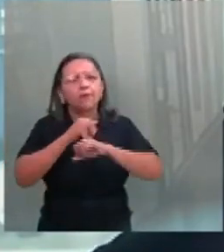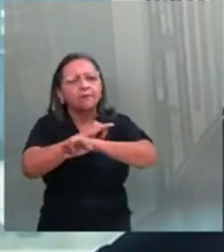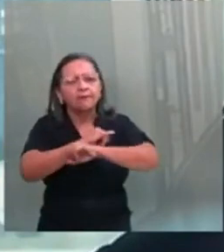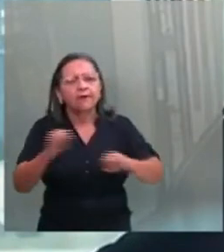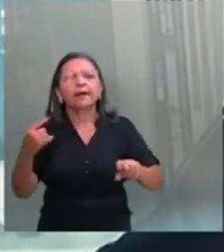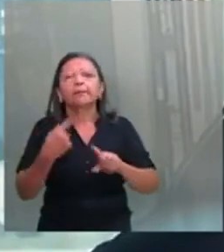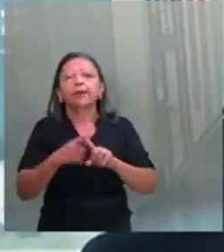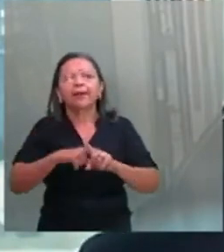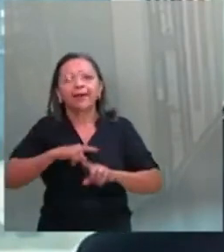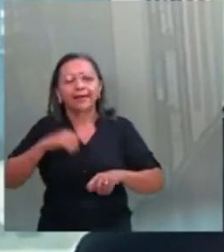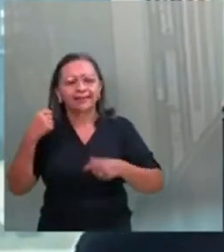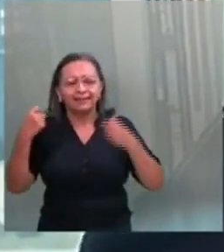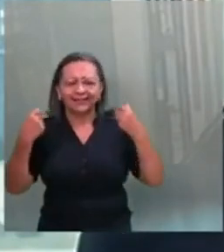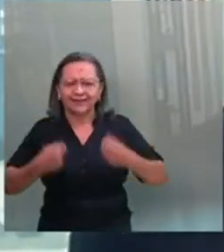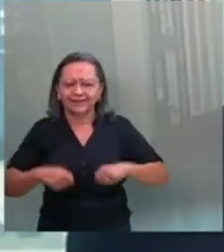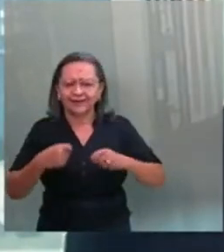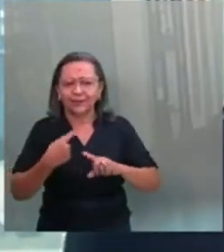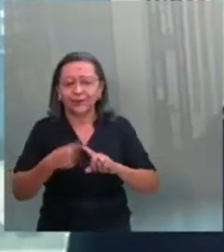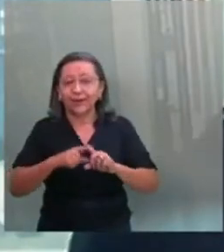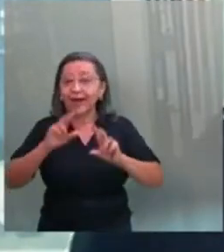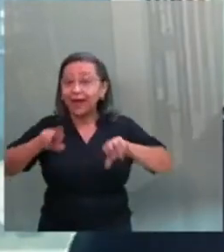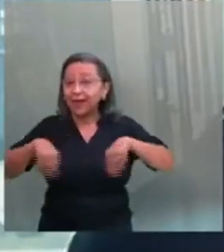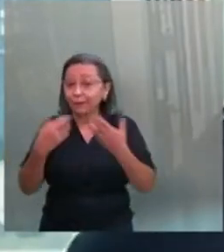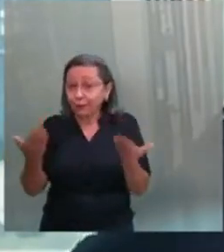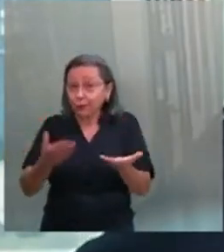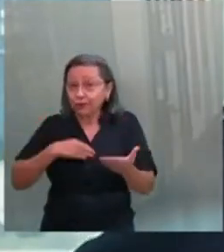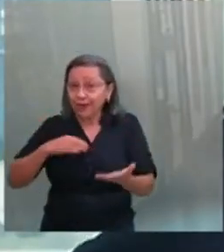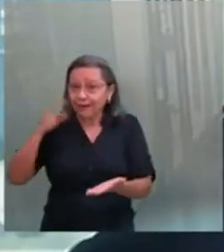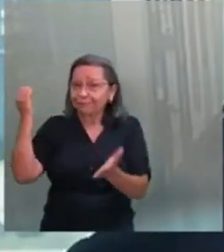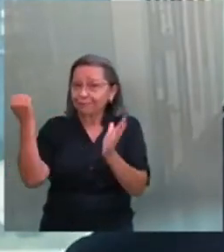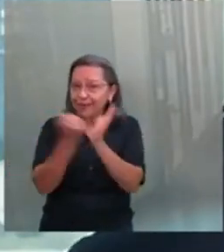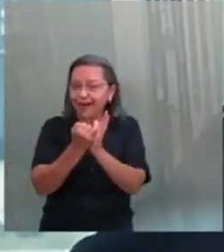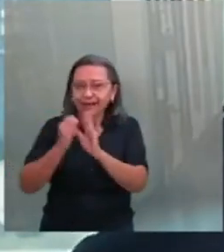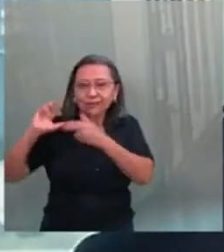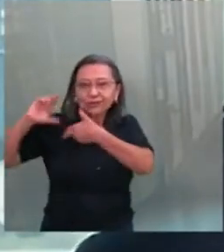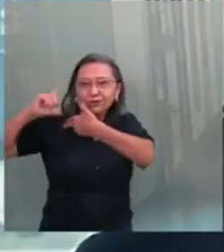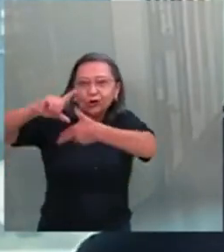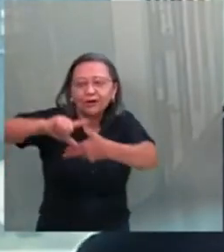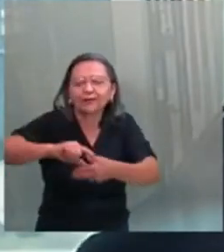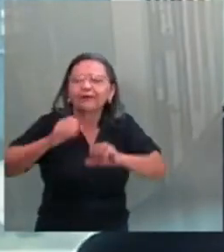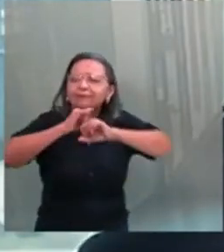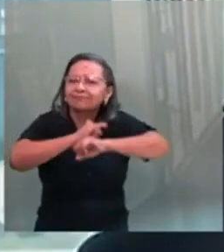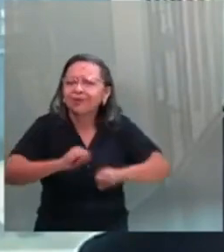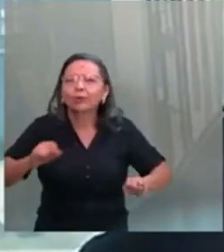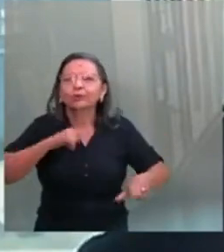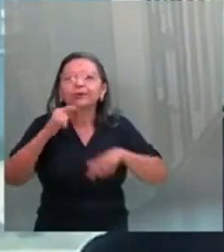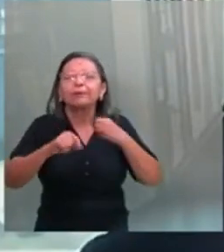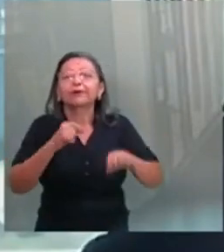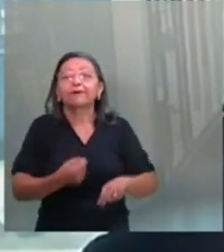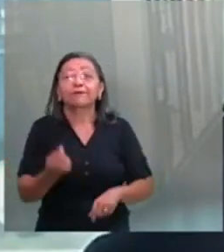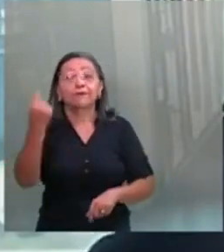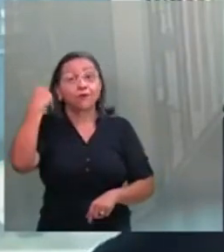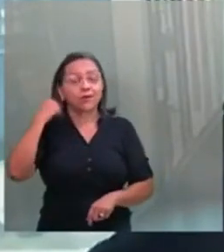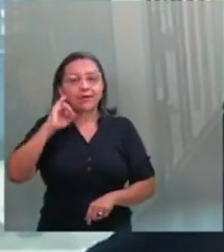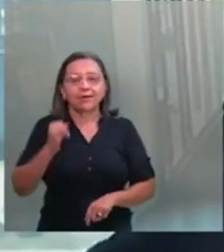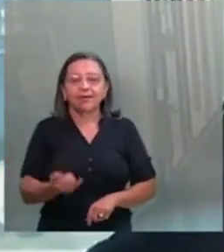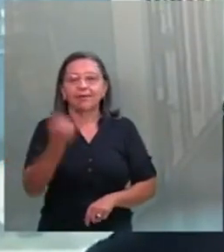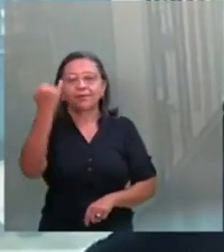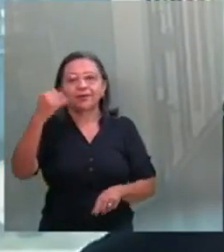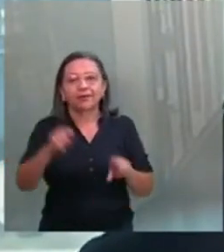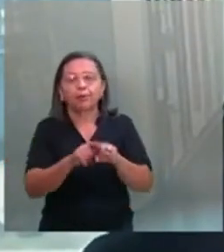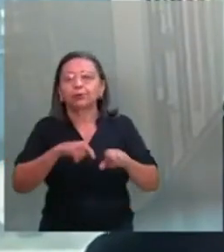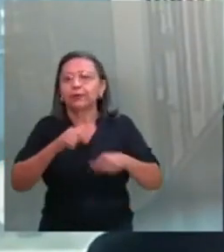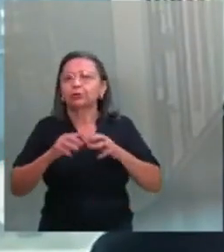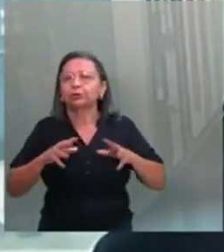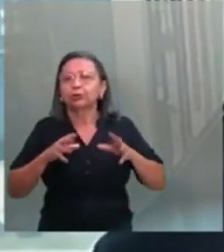isso é necessário, já que a reunião é histórica, dizer o trabalho que foi importante, o trabalho de